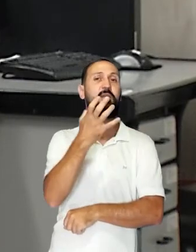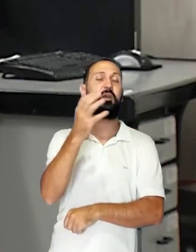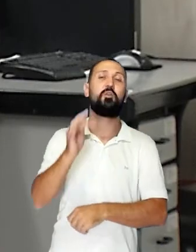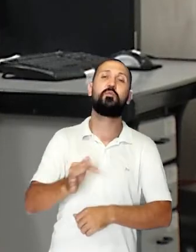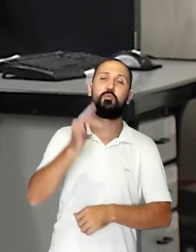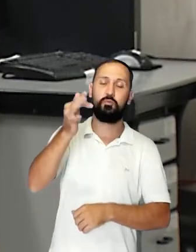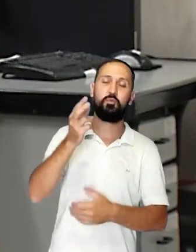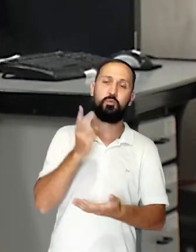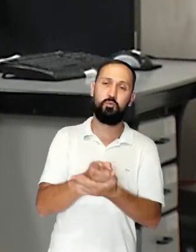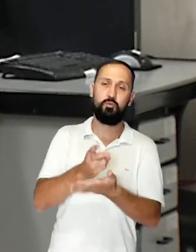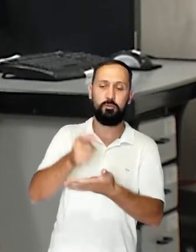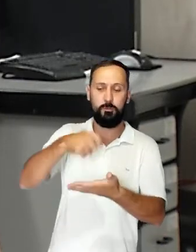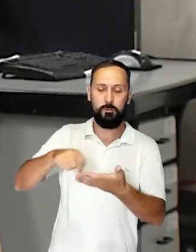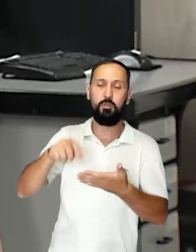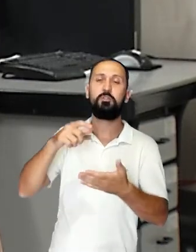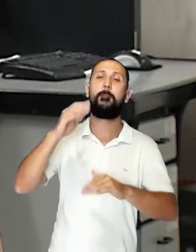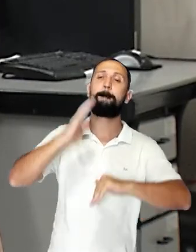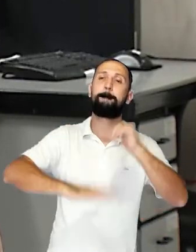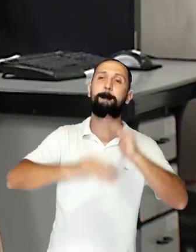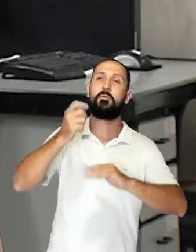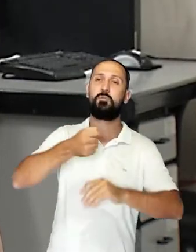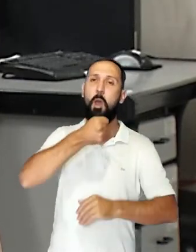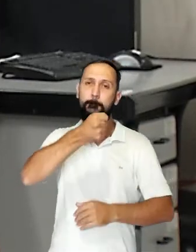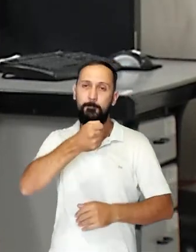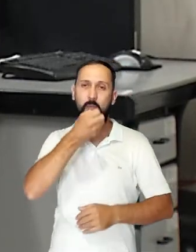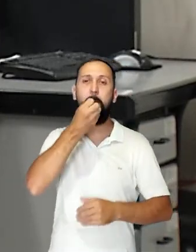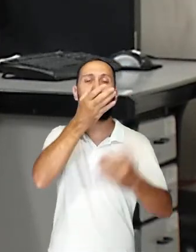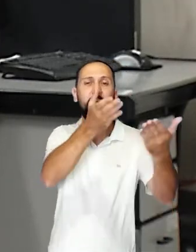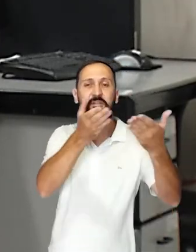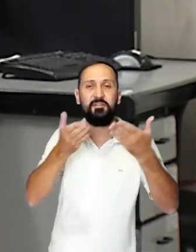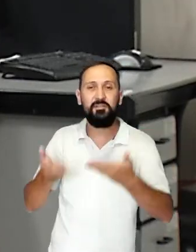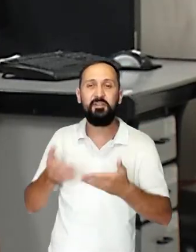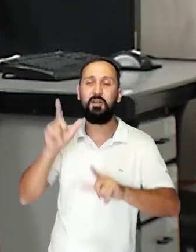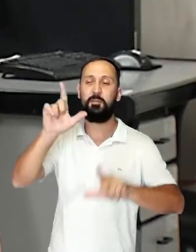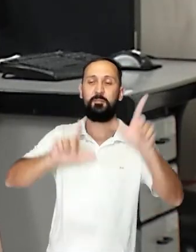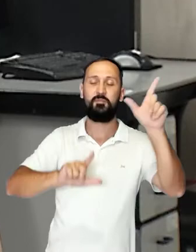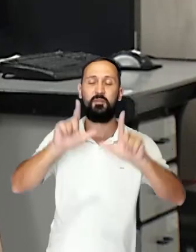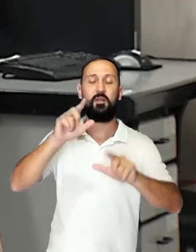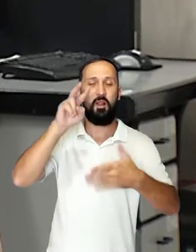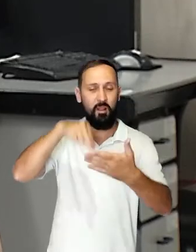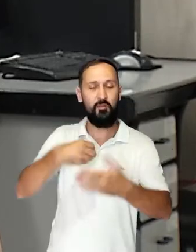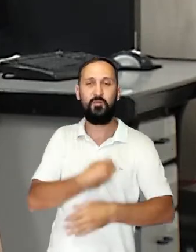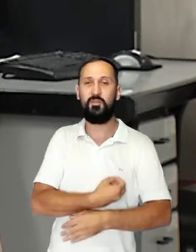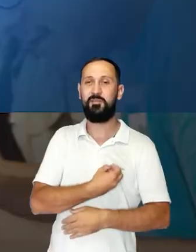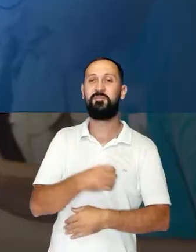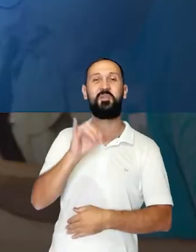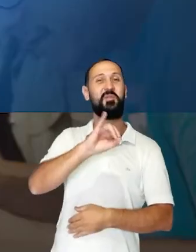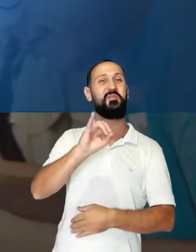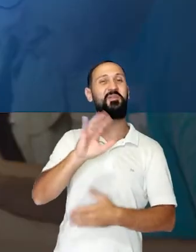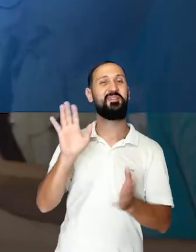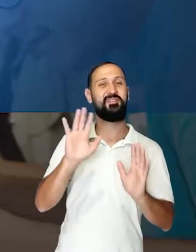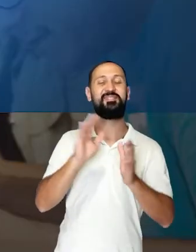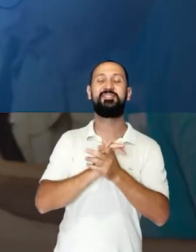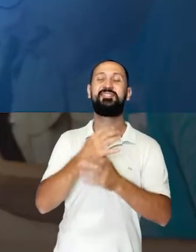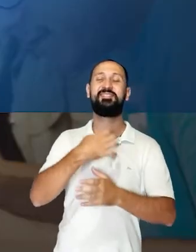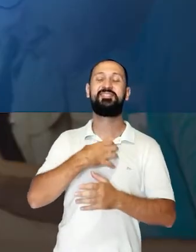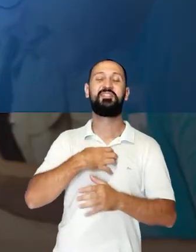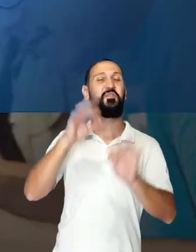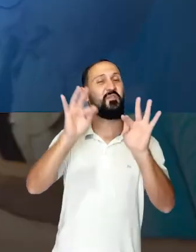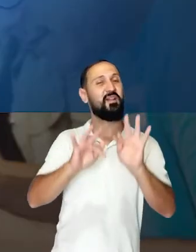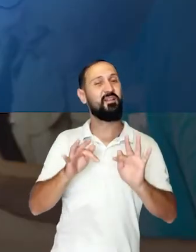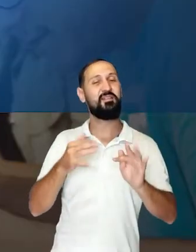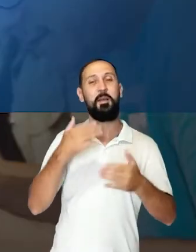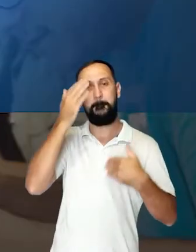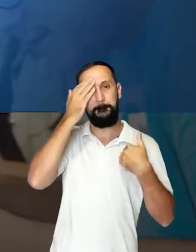ensino médio e quer seguir a carreira de jornalista. Seja bem-vinda ao Ler é Viver, Bia. Oi, João, tudo bem? Estou